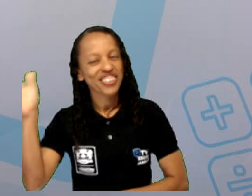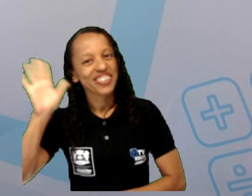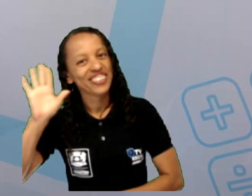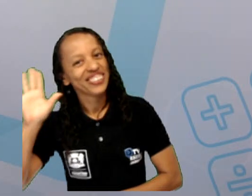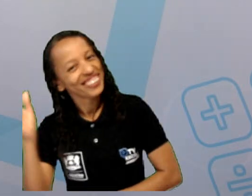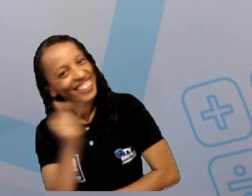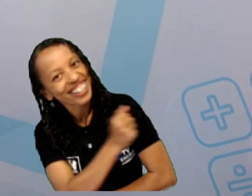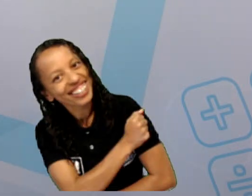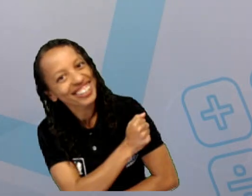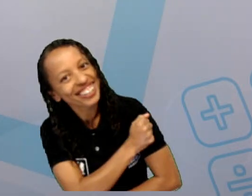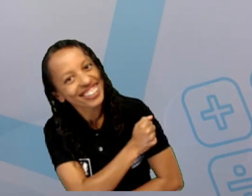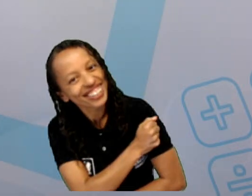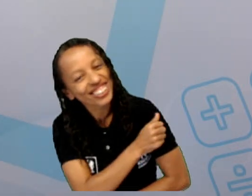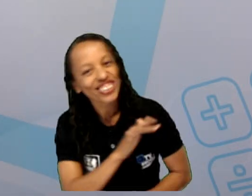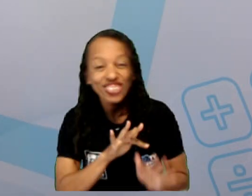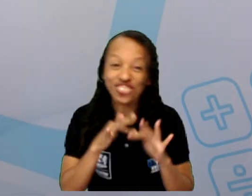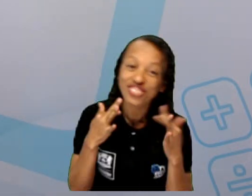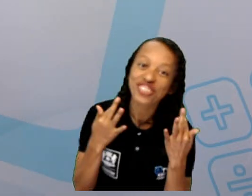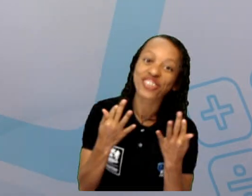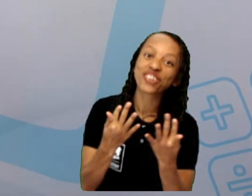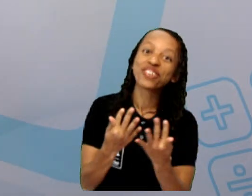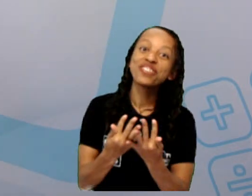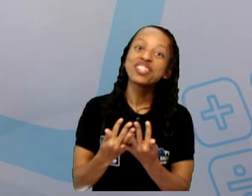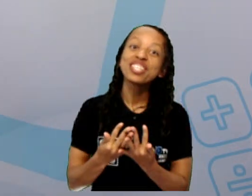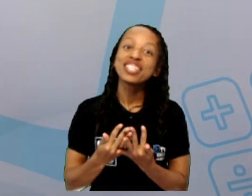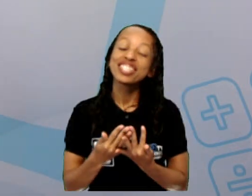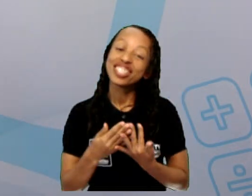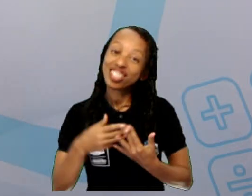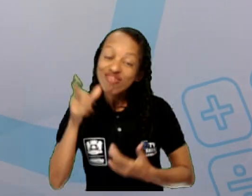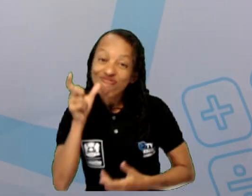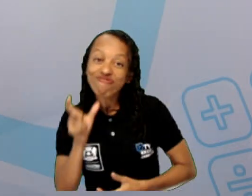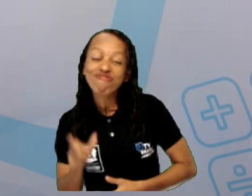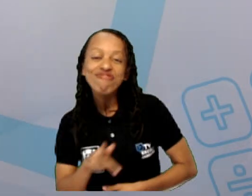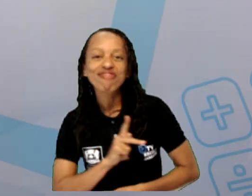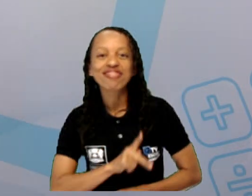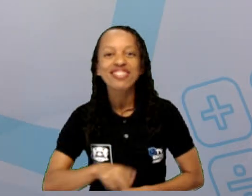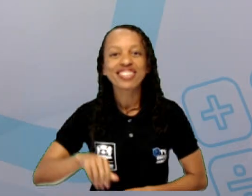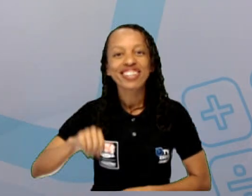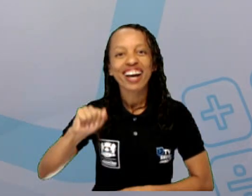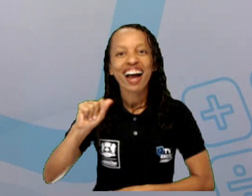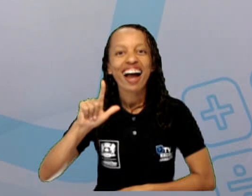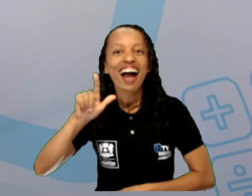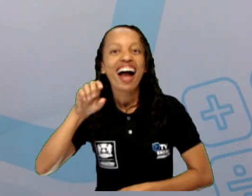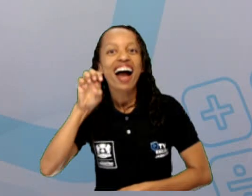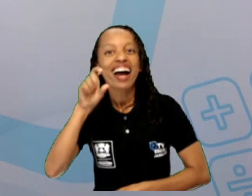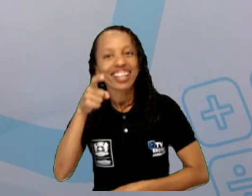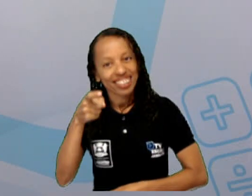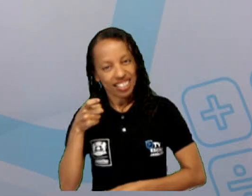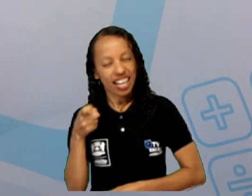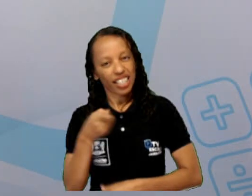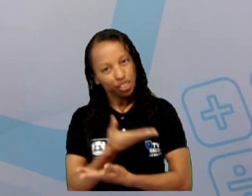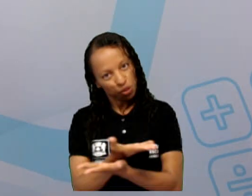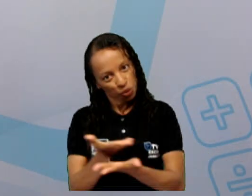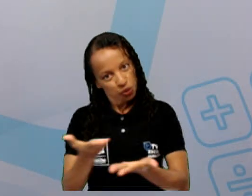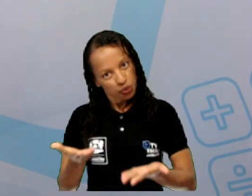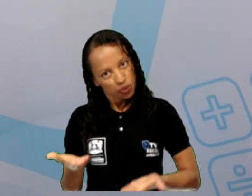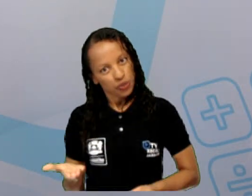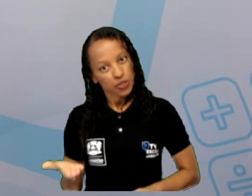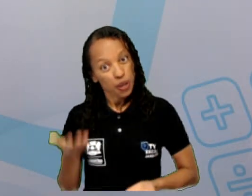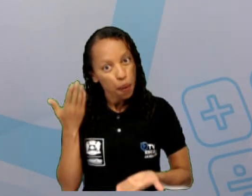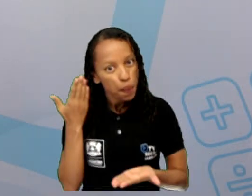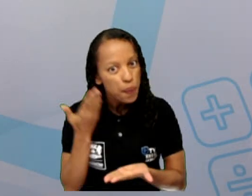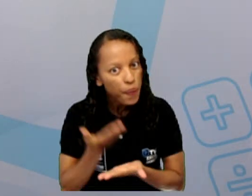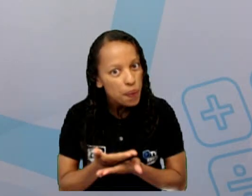Olá, alunos, familiares, aqui novamente, professor Alex, com vocês, para mais uma